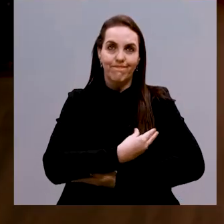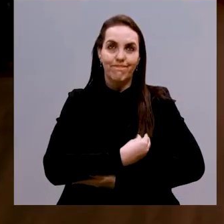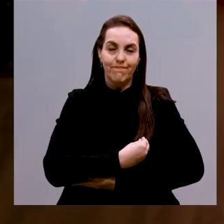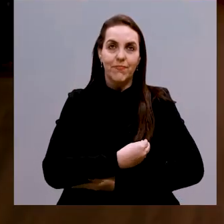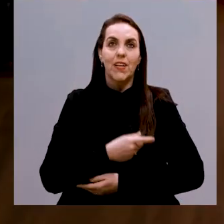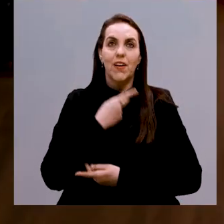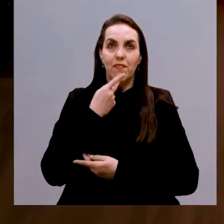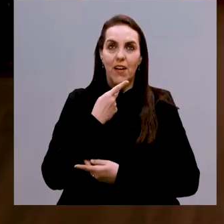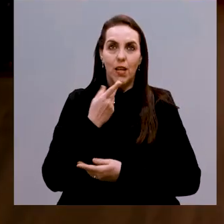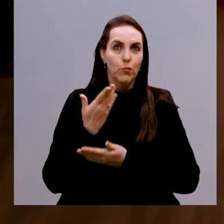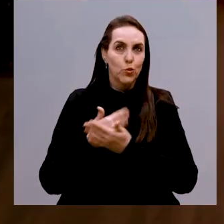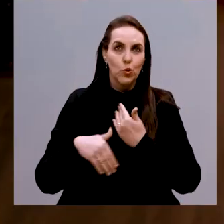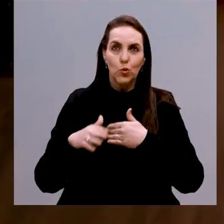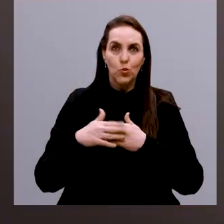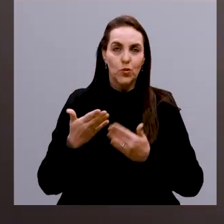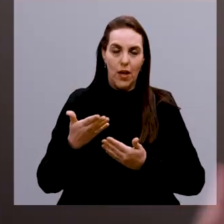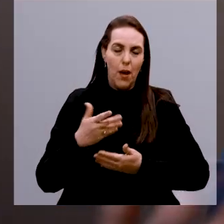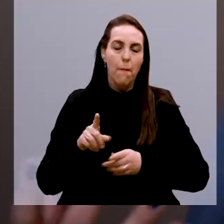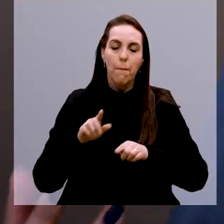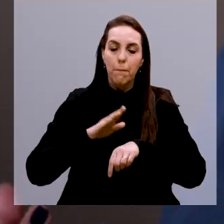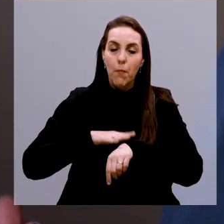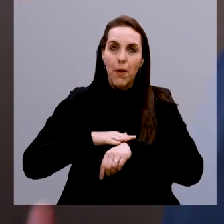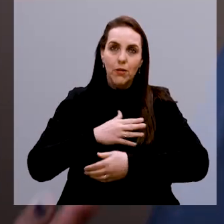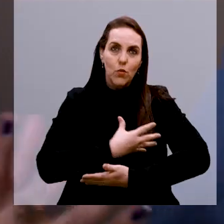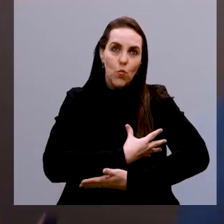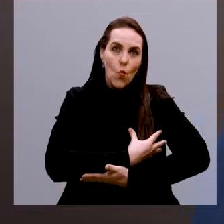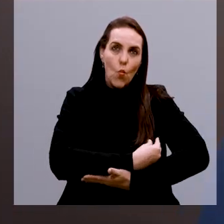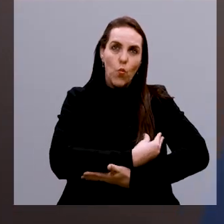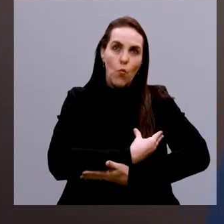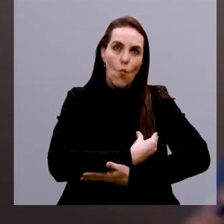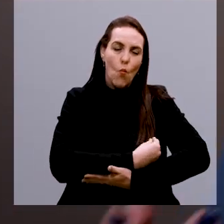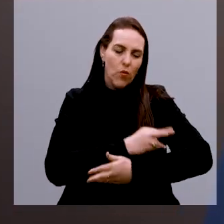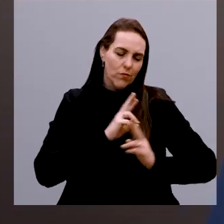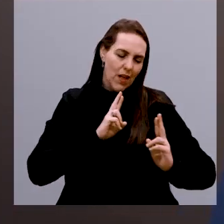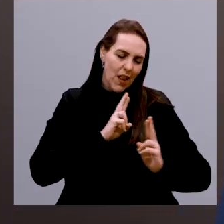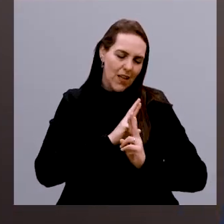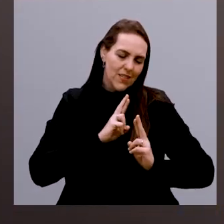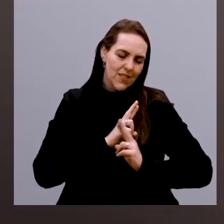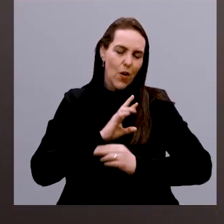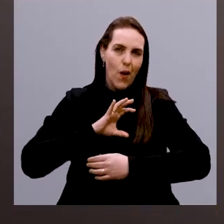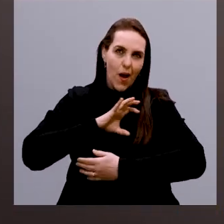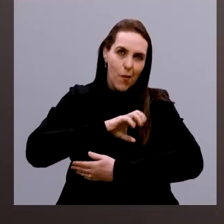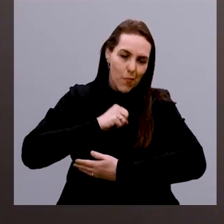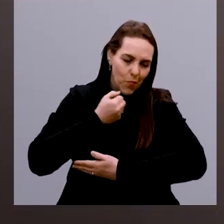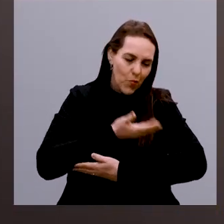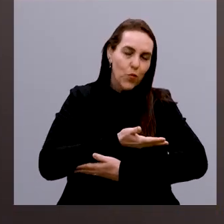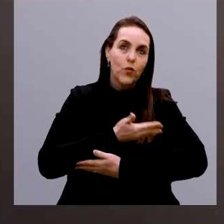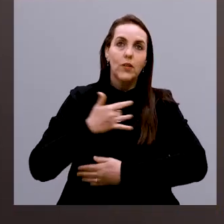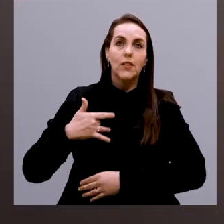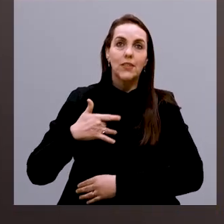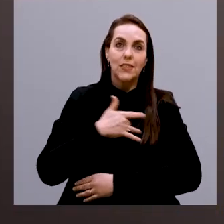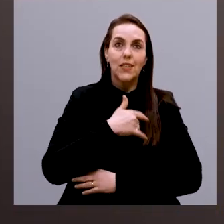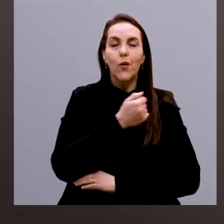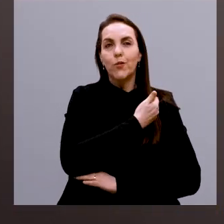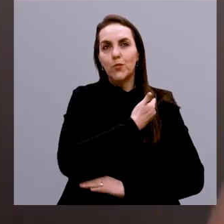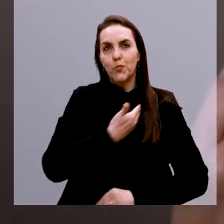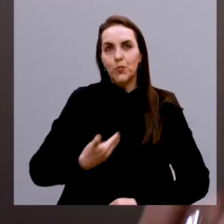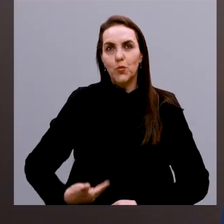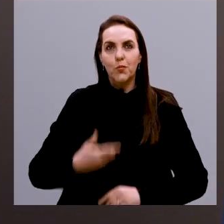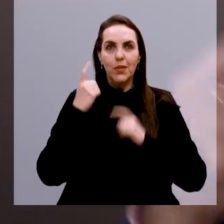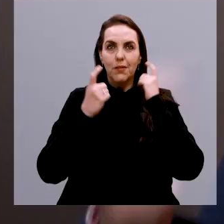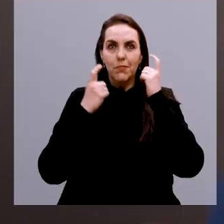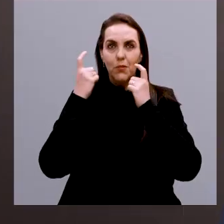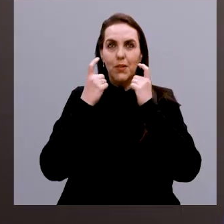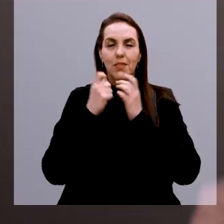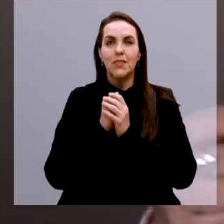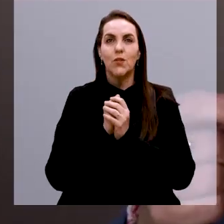fala do aleitamento como um ato de amor, de relação. Mas também tem a questão da saúde pública, né? Da